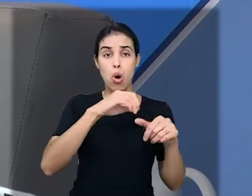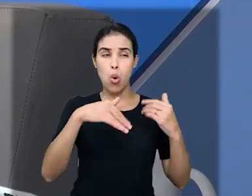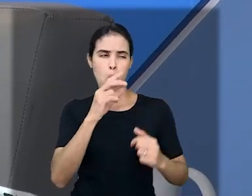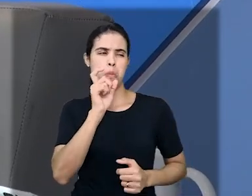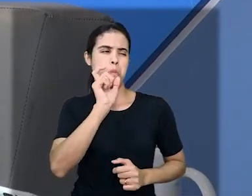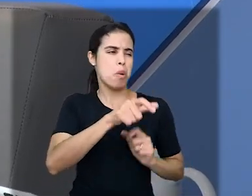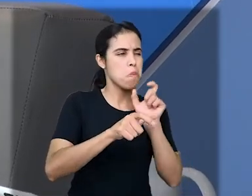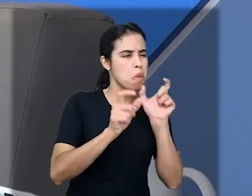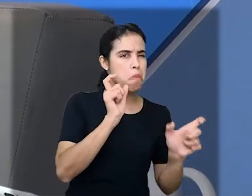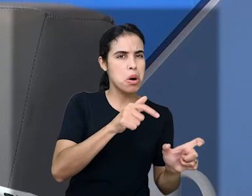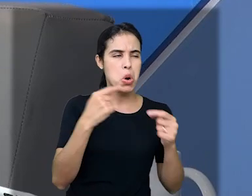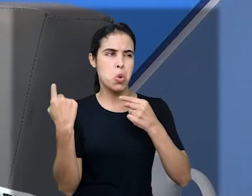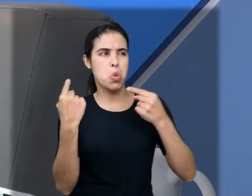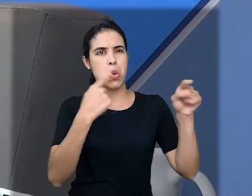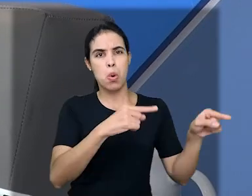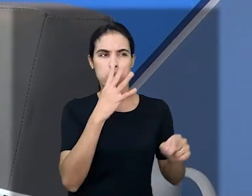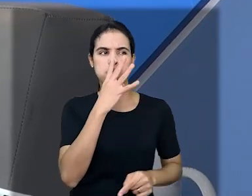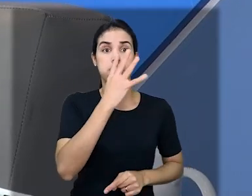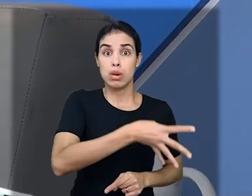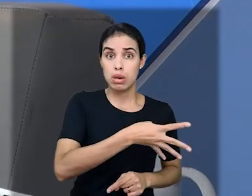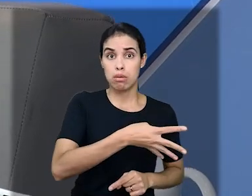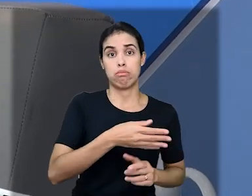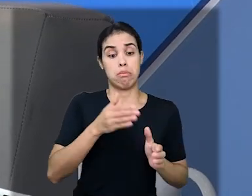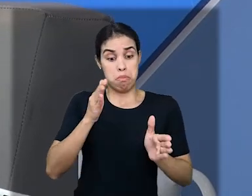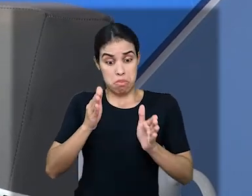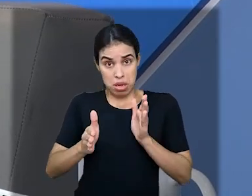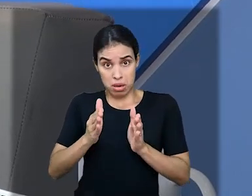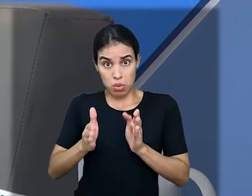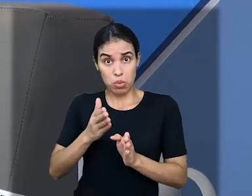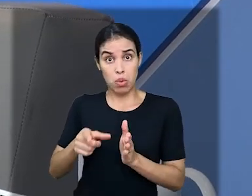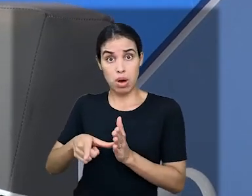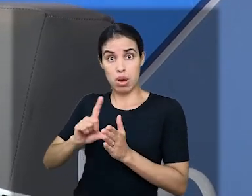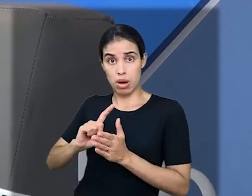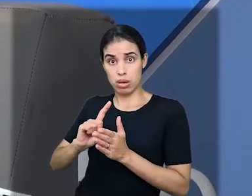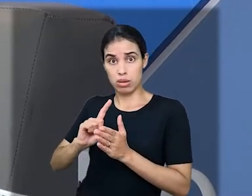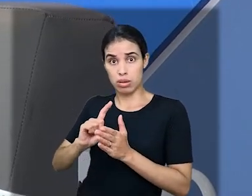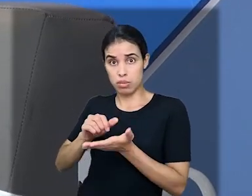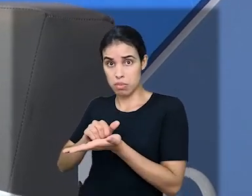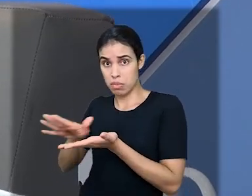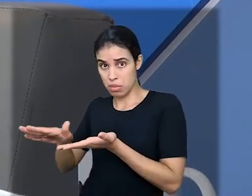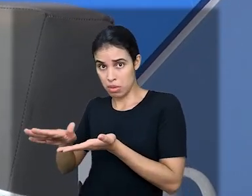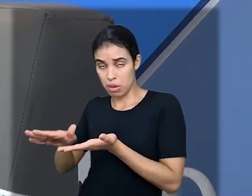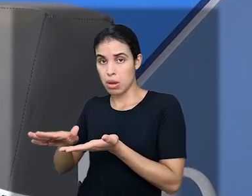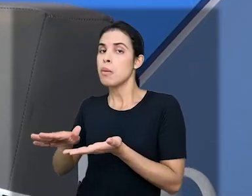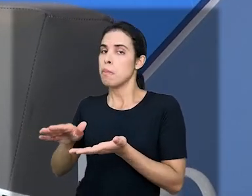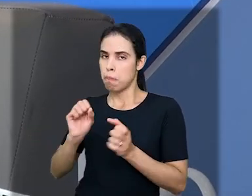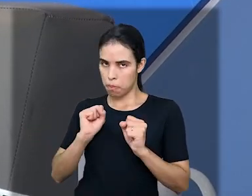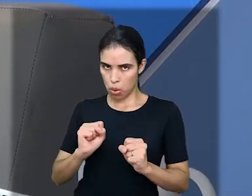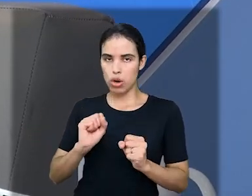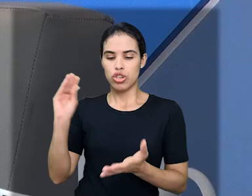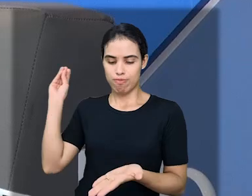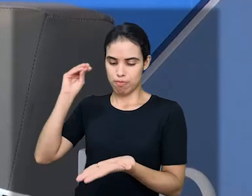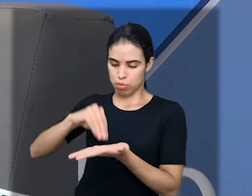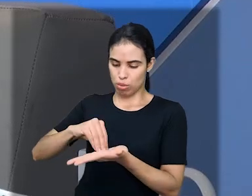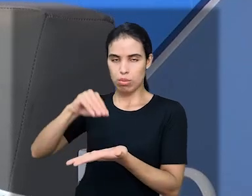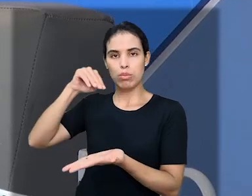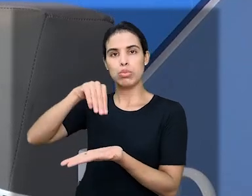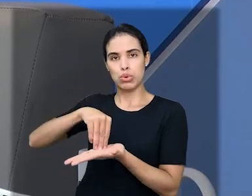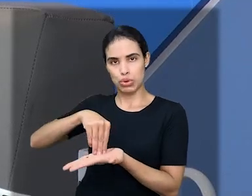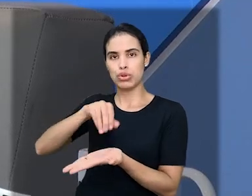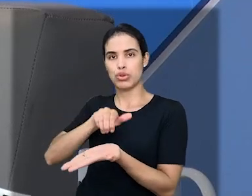de um colega de trabalho ou do empregador, ele pode receber a dispensa por justa causa, no usufruto, no